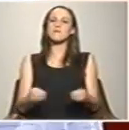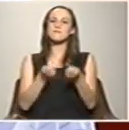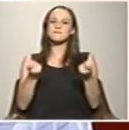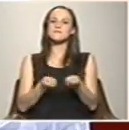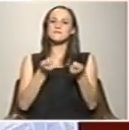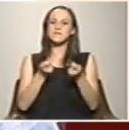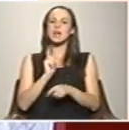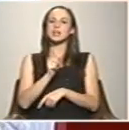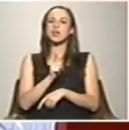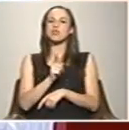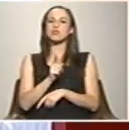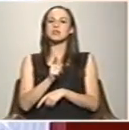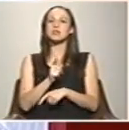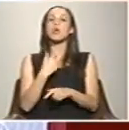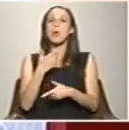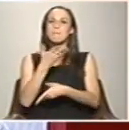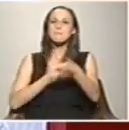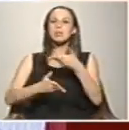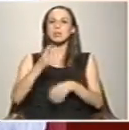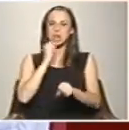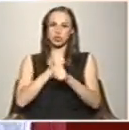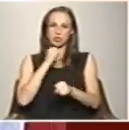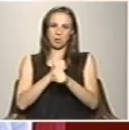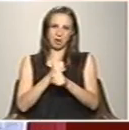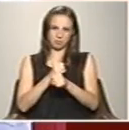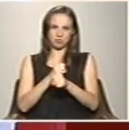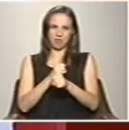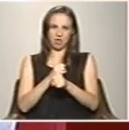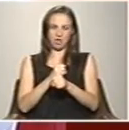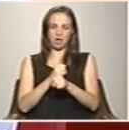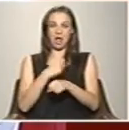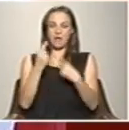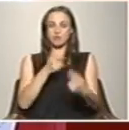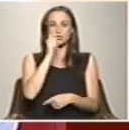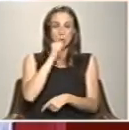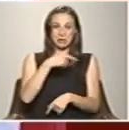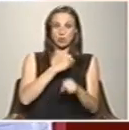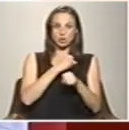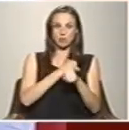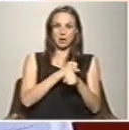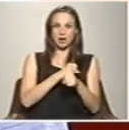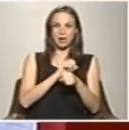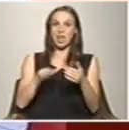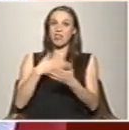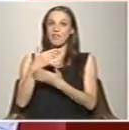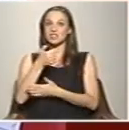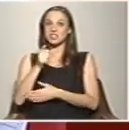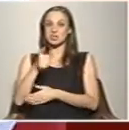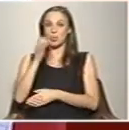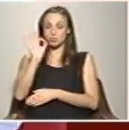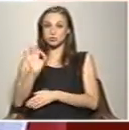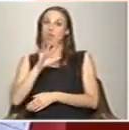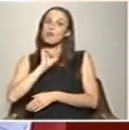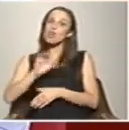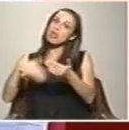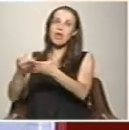job sharing. Sim. A partilha do trabalho. Sim. Muitas vezes um pai tem um trabalho, ele podia dar ao filho 25% do trabalho que ele tem,